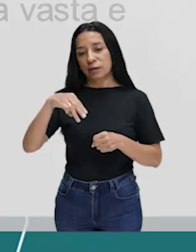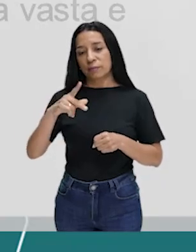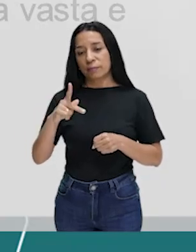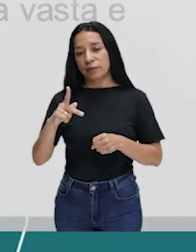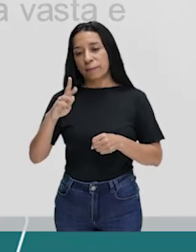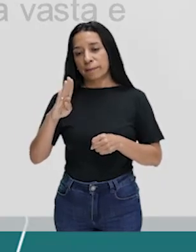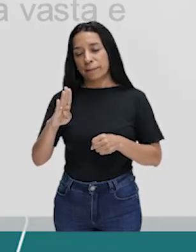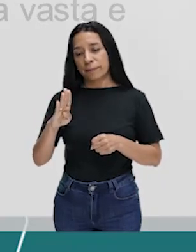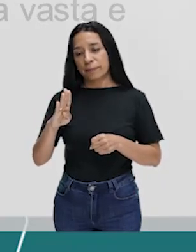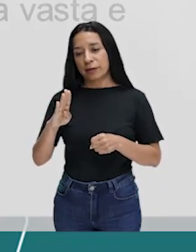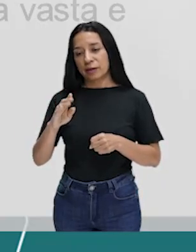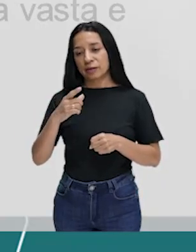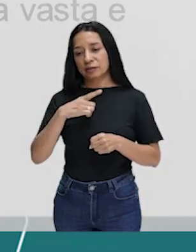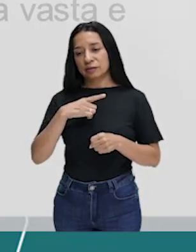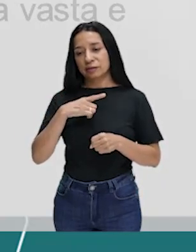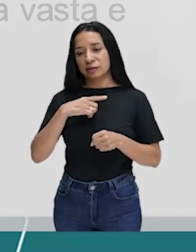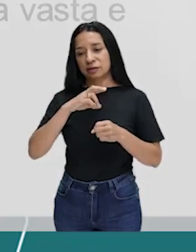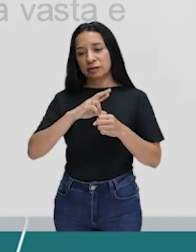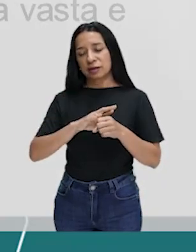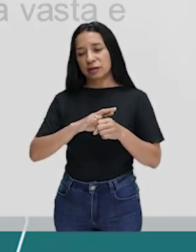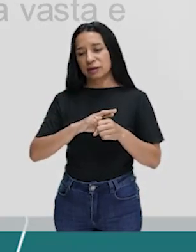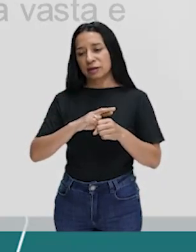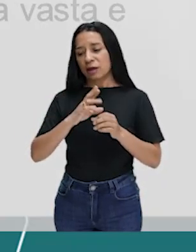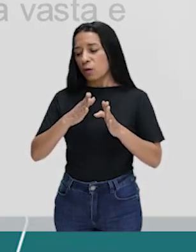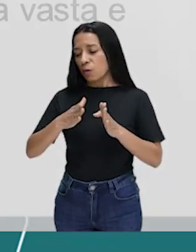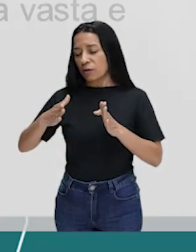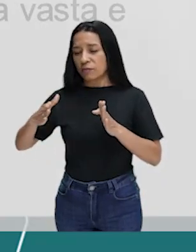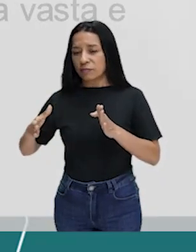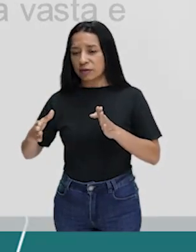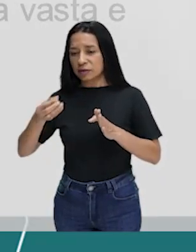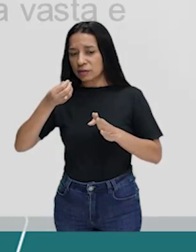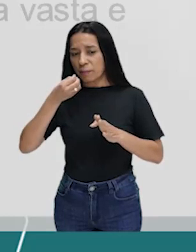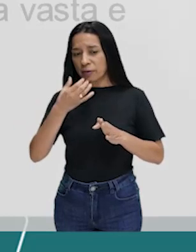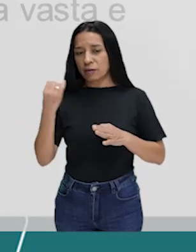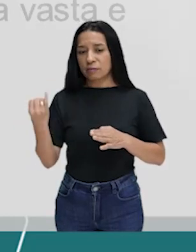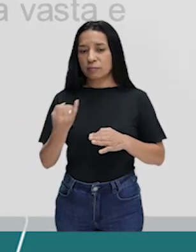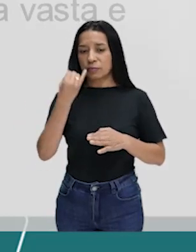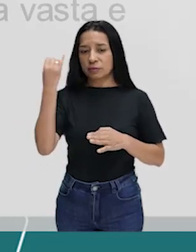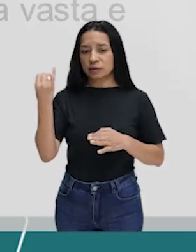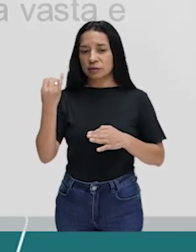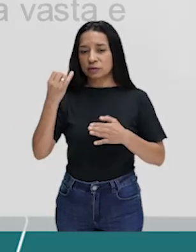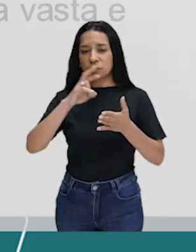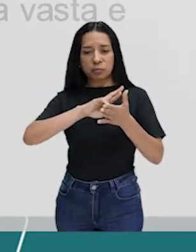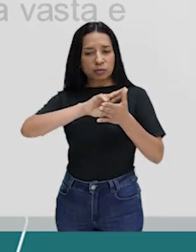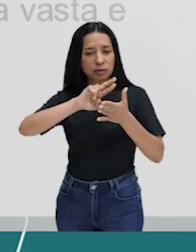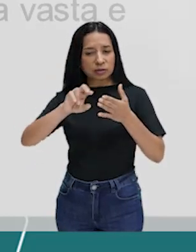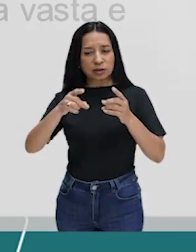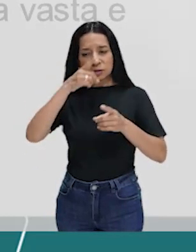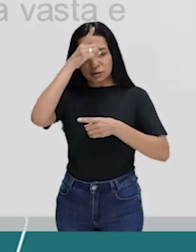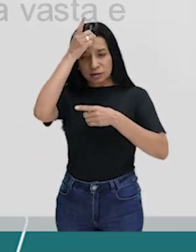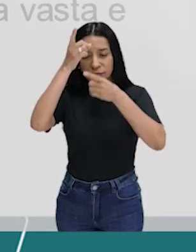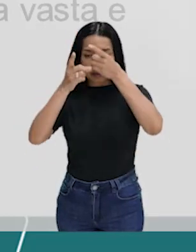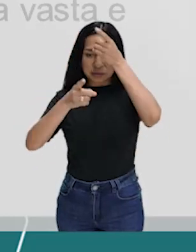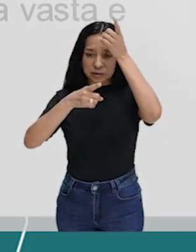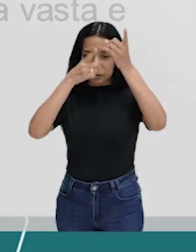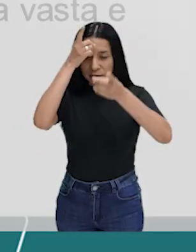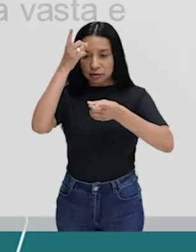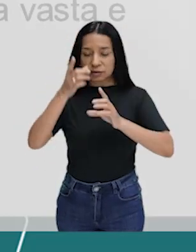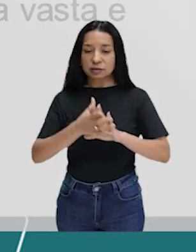Muita diversidade, muita pluralidade, muita riqueza cultural, muita inventice também,